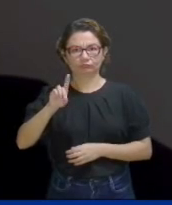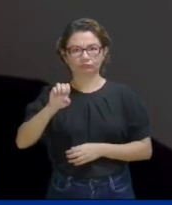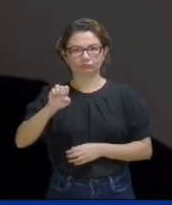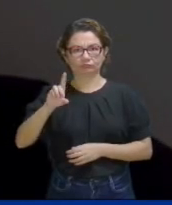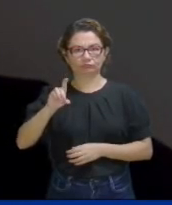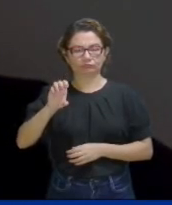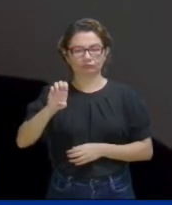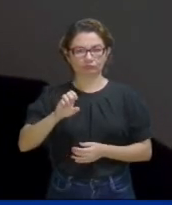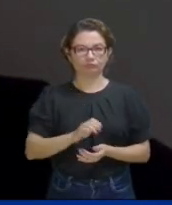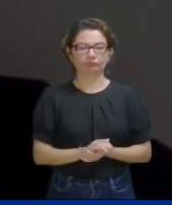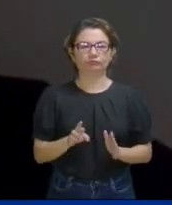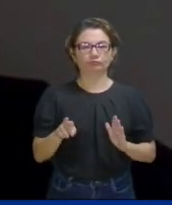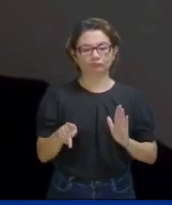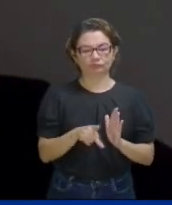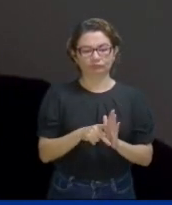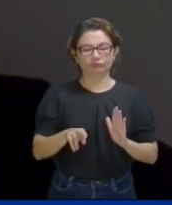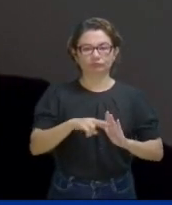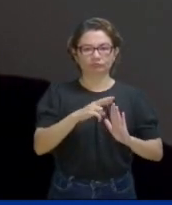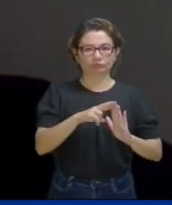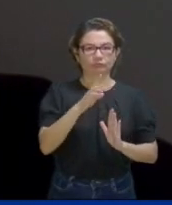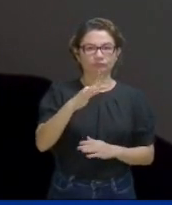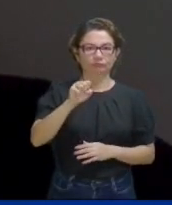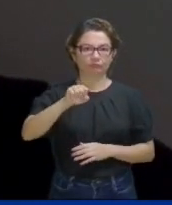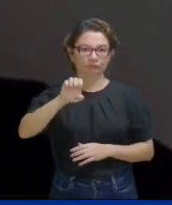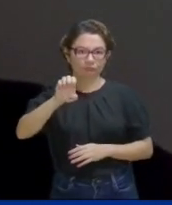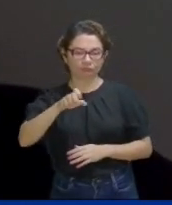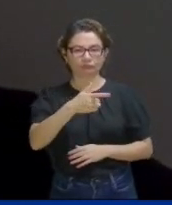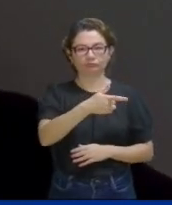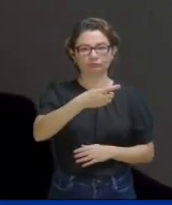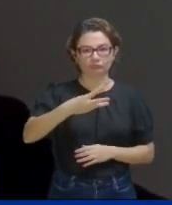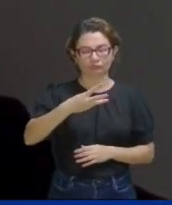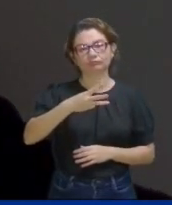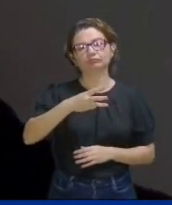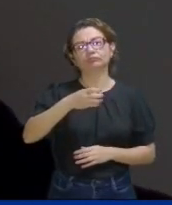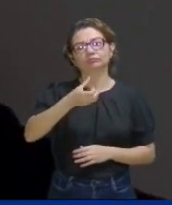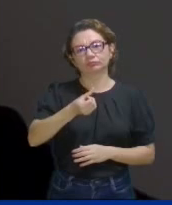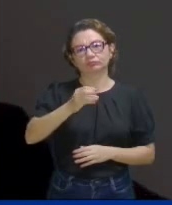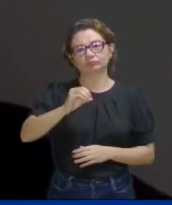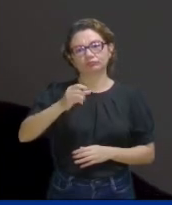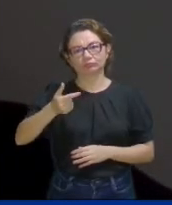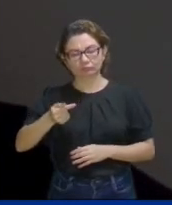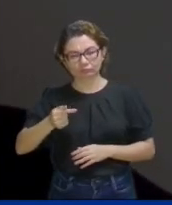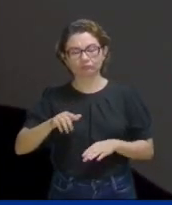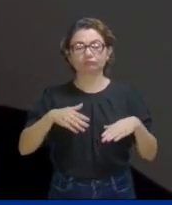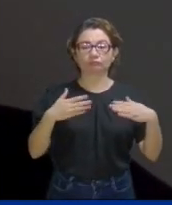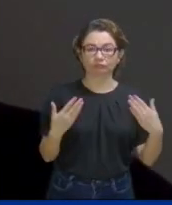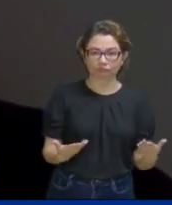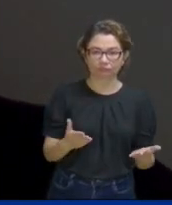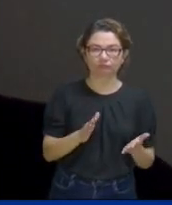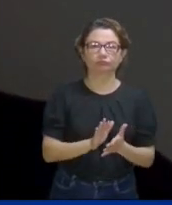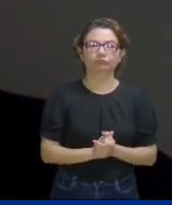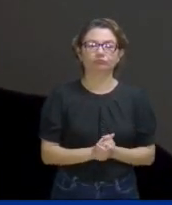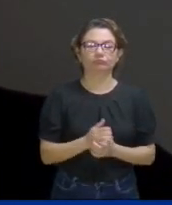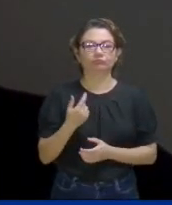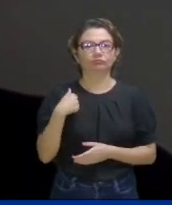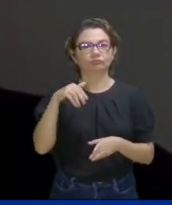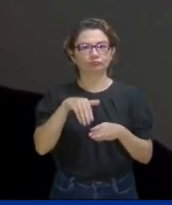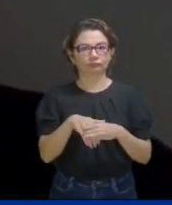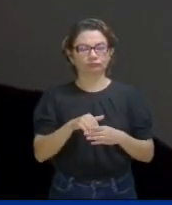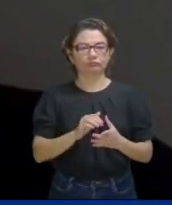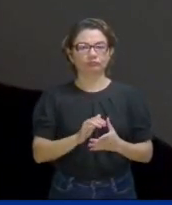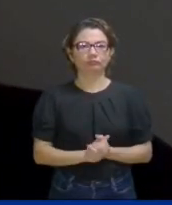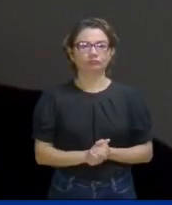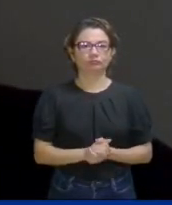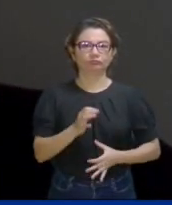4º, letra A da Resolução do TSE 23.607. Senhor presidente, diante da situação, eu